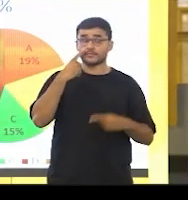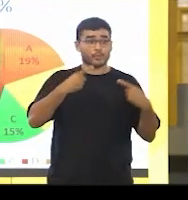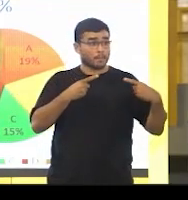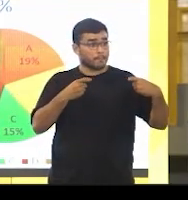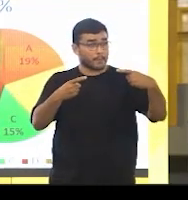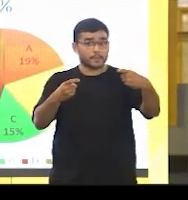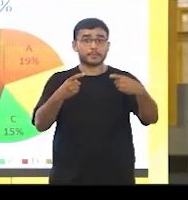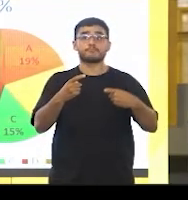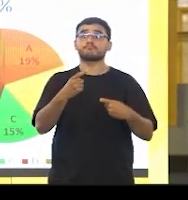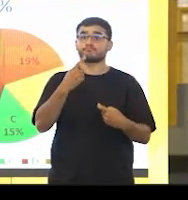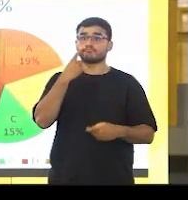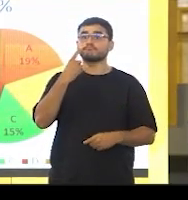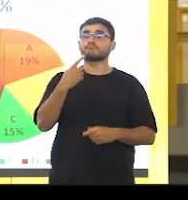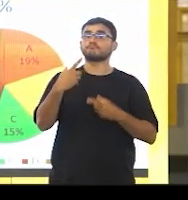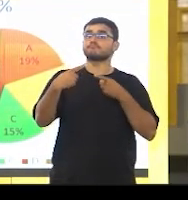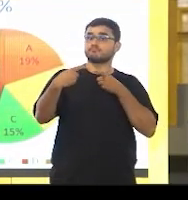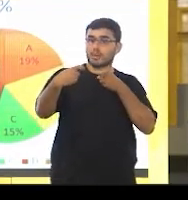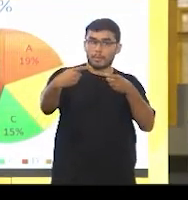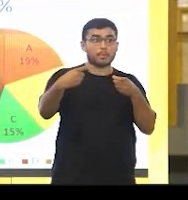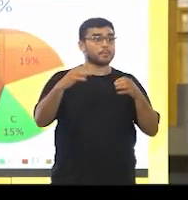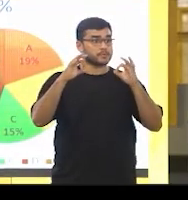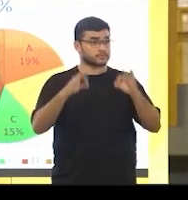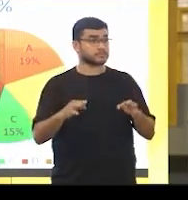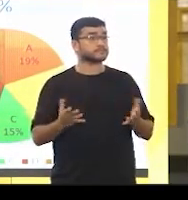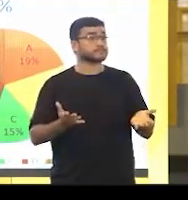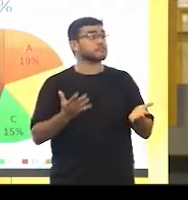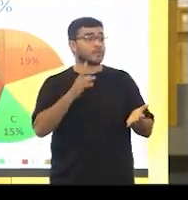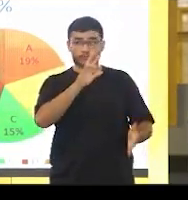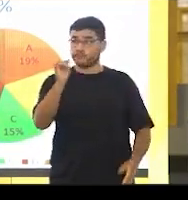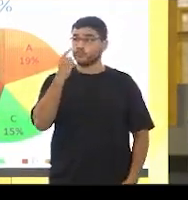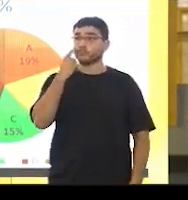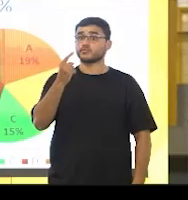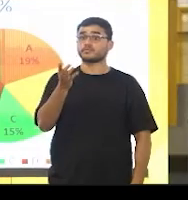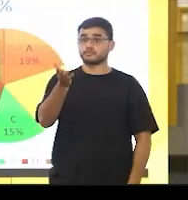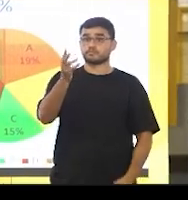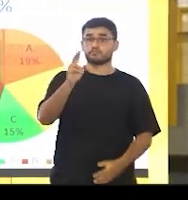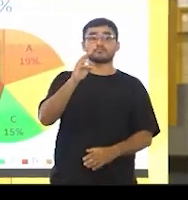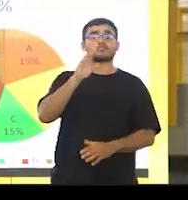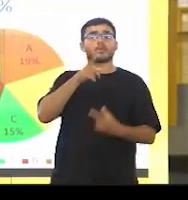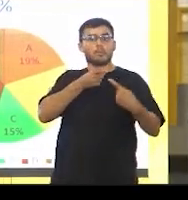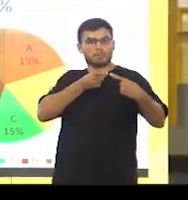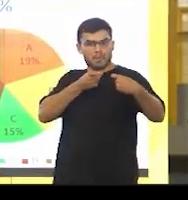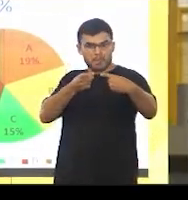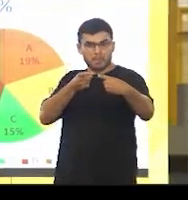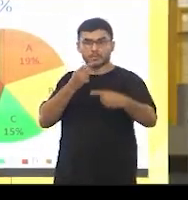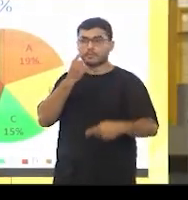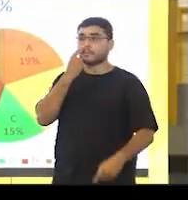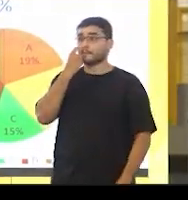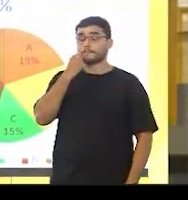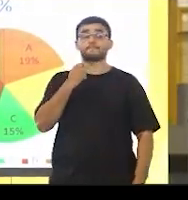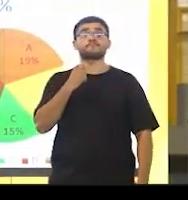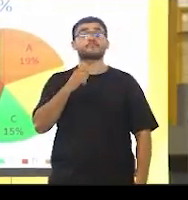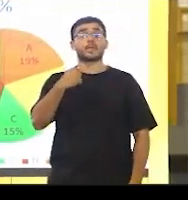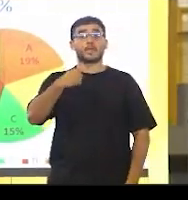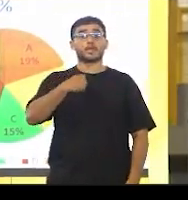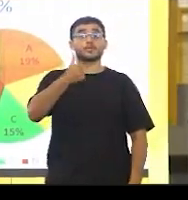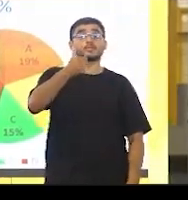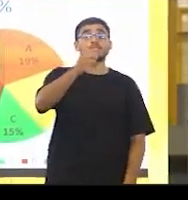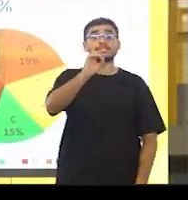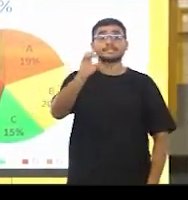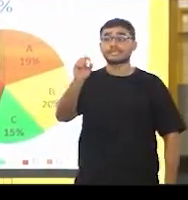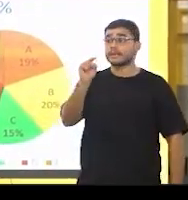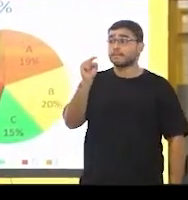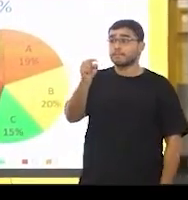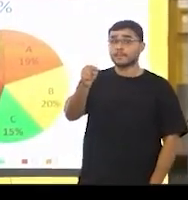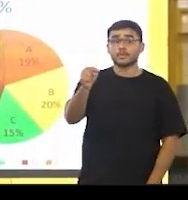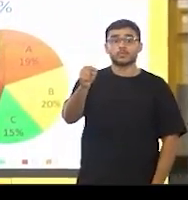guerra contigo, tá? Eu quero fazer uma guerra contigo. Fica de pé. Eu quero fazer uma guerra contigo. É o seguinte, eu tenho 100 mil homens,